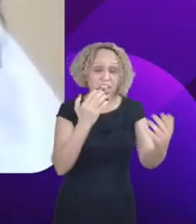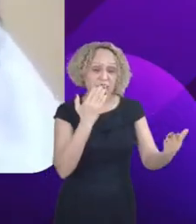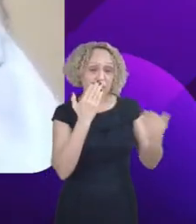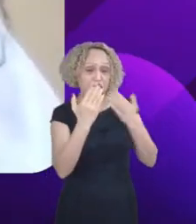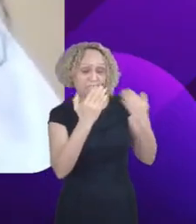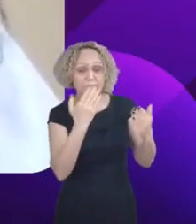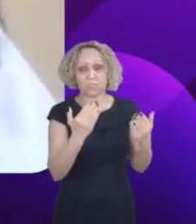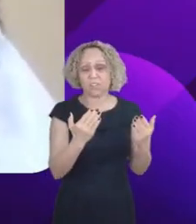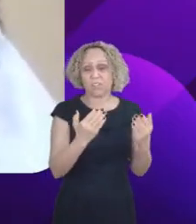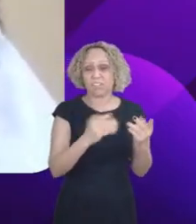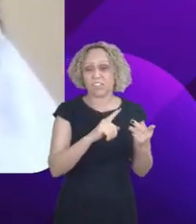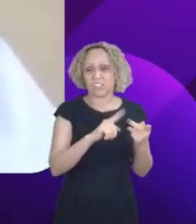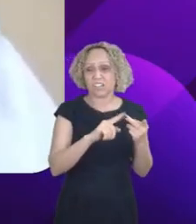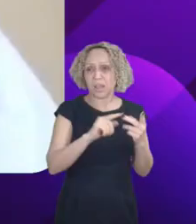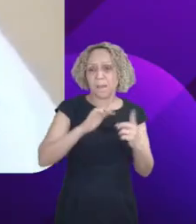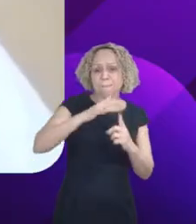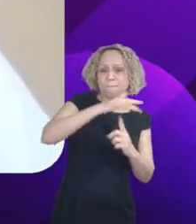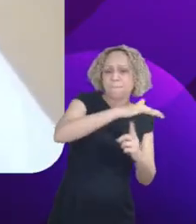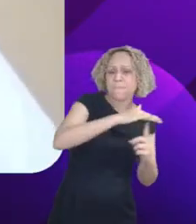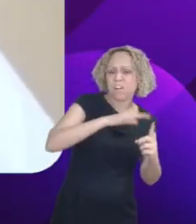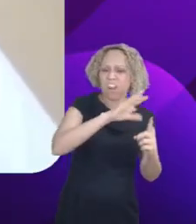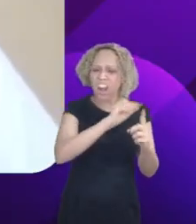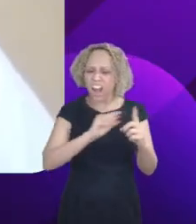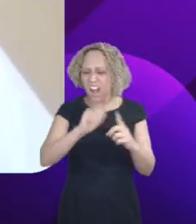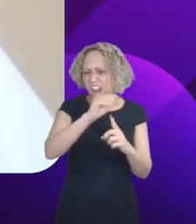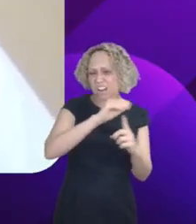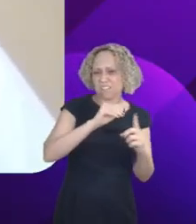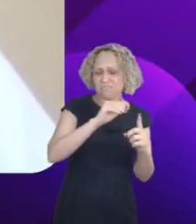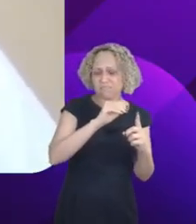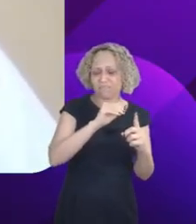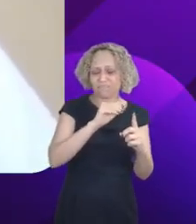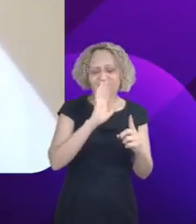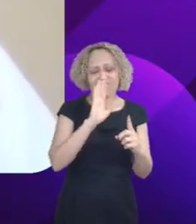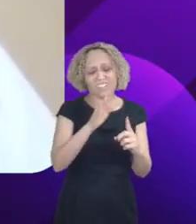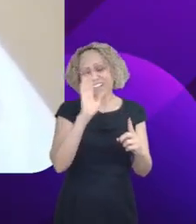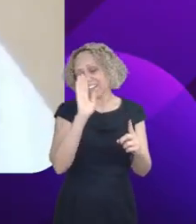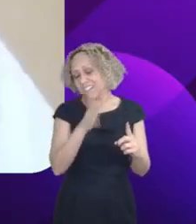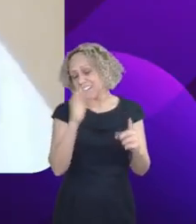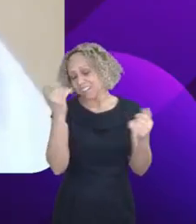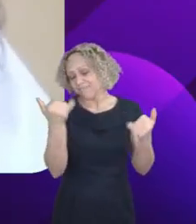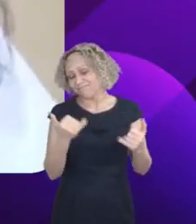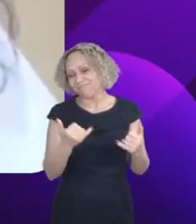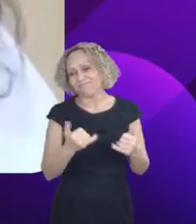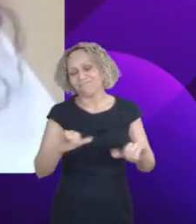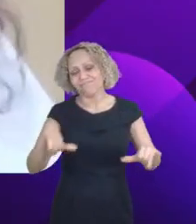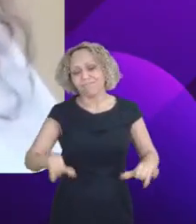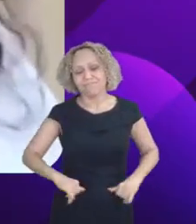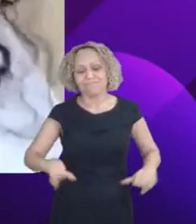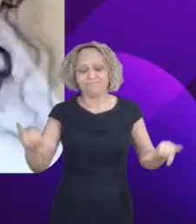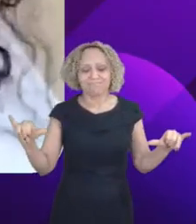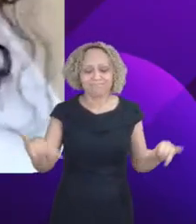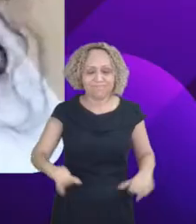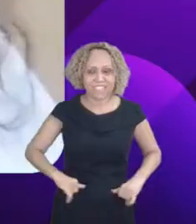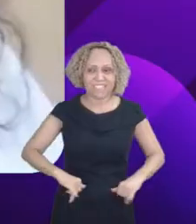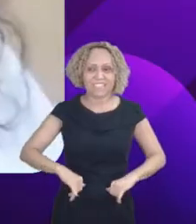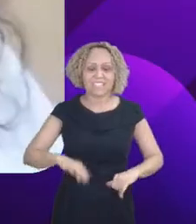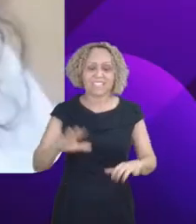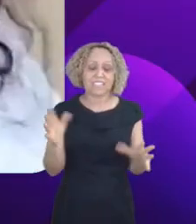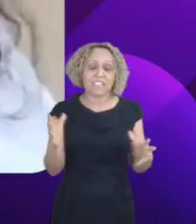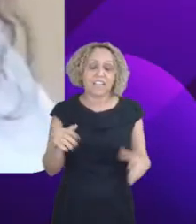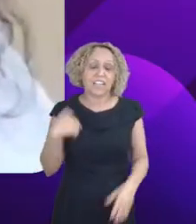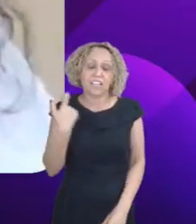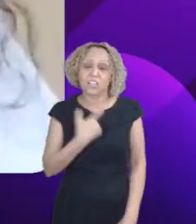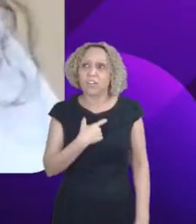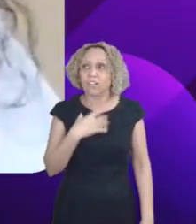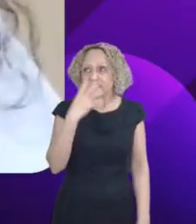errar, todas nós já sofremos, e eu estou me incluindo. Não é fácil, porque nós criamos uma máscara, criamos